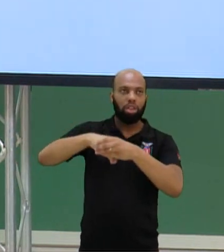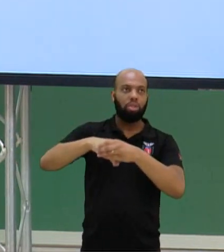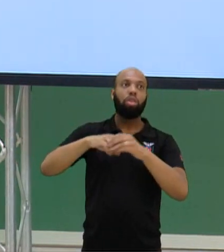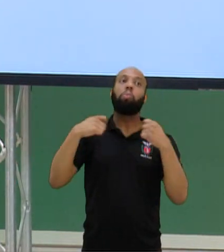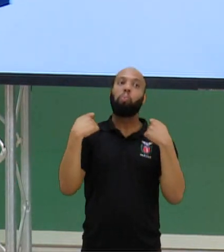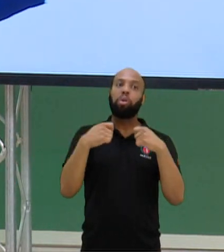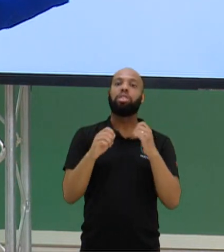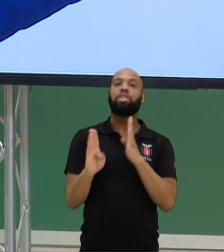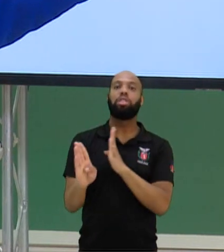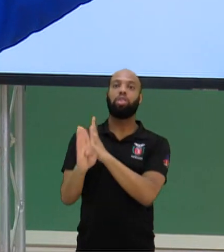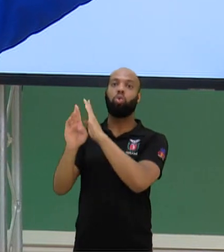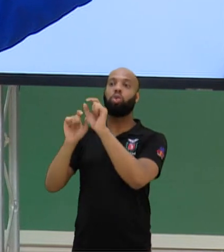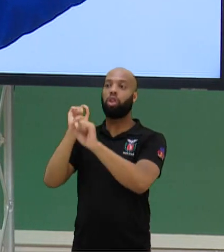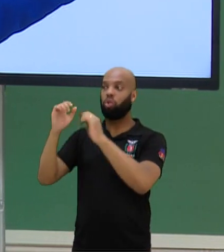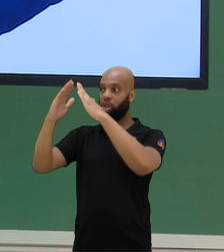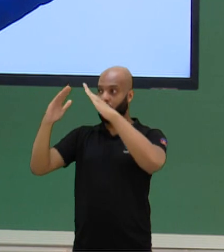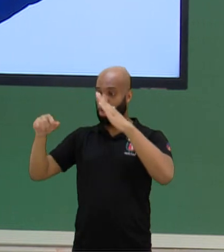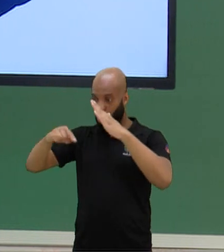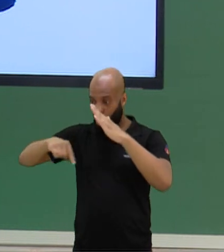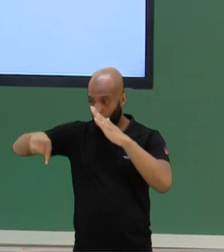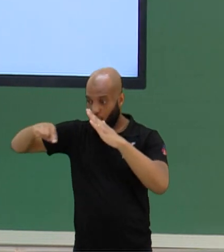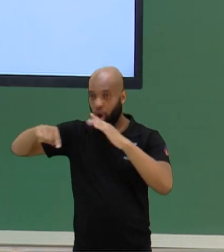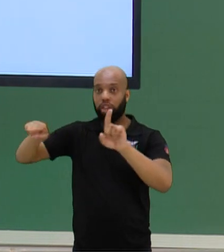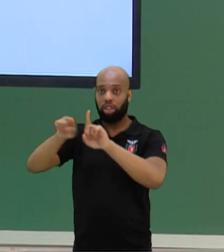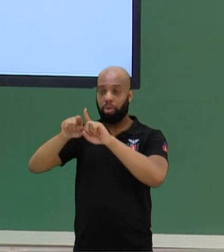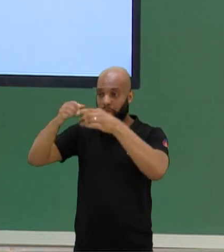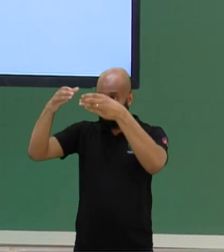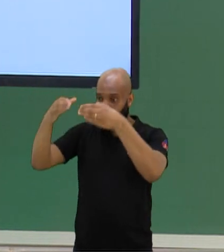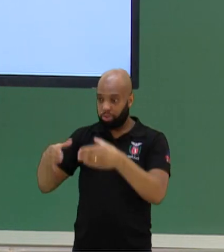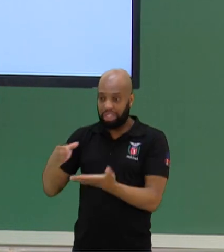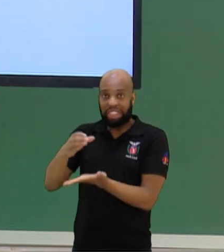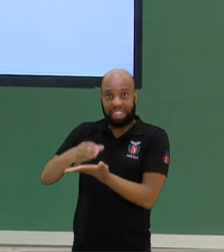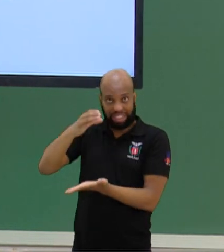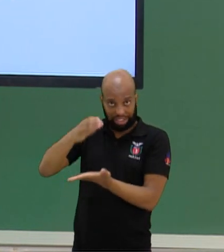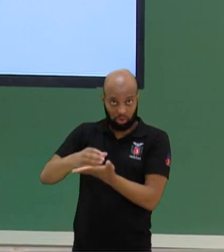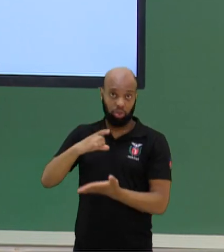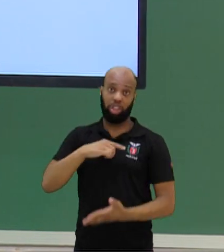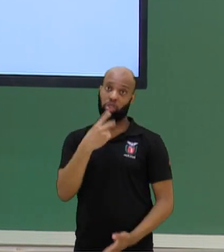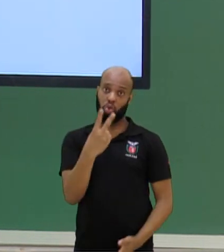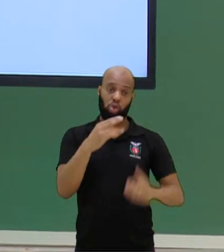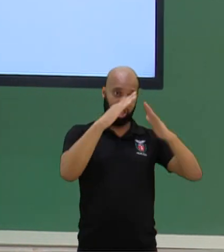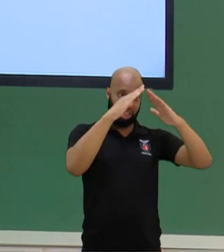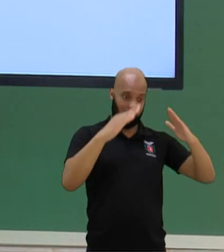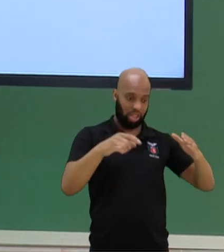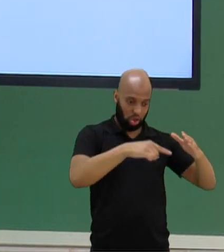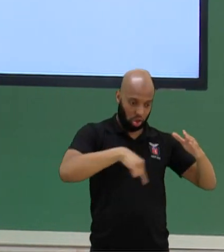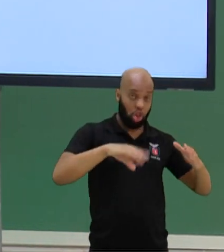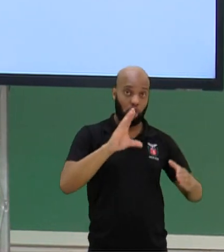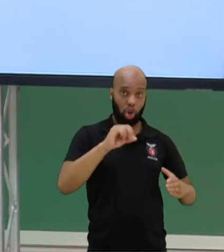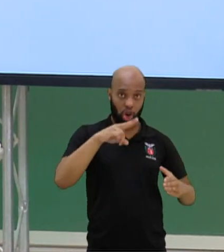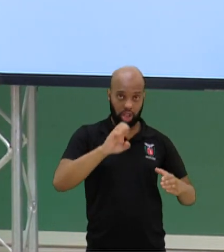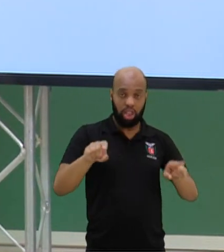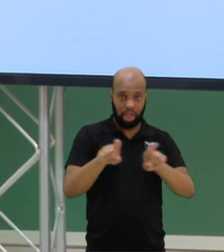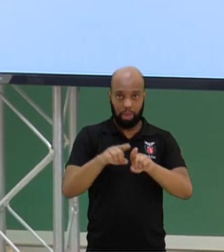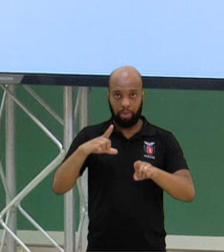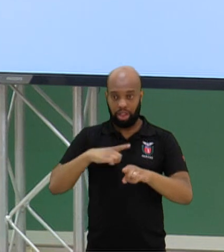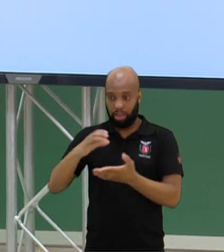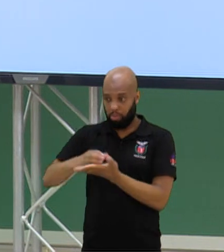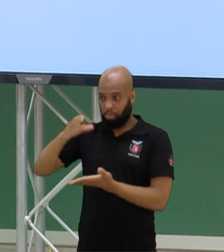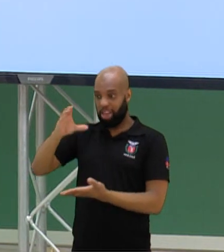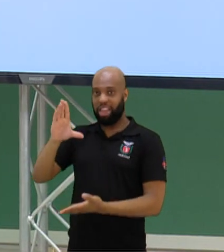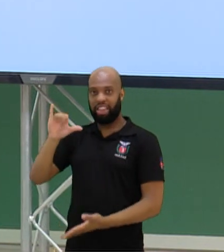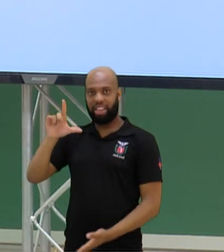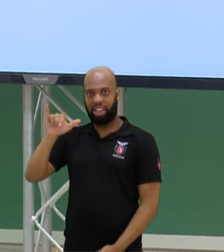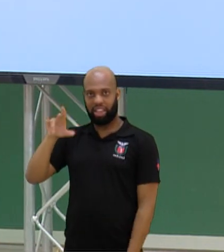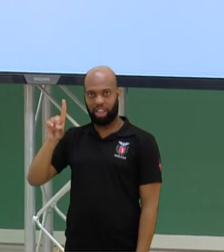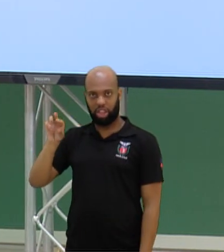cilindro. Observem aqui, nós temos o cone aqui em cima e temos o cilindro. Então, para calcular o volume, eu tenho